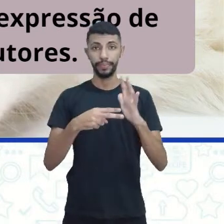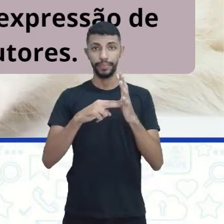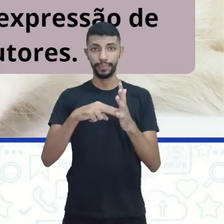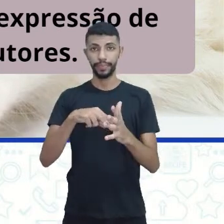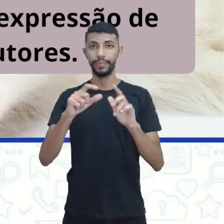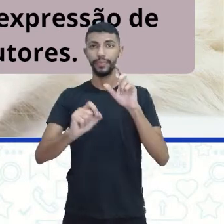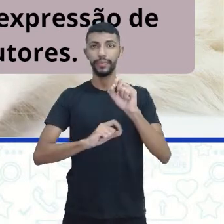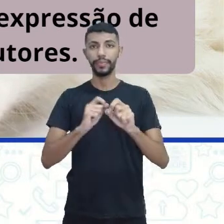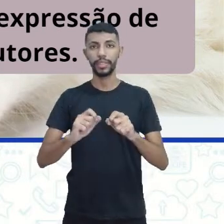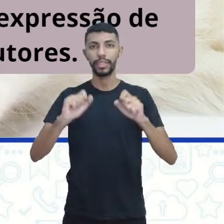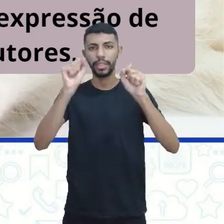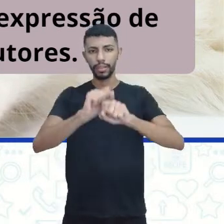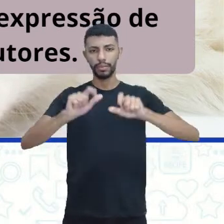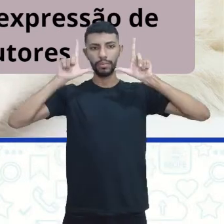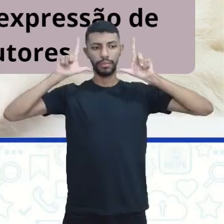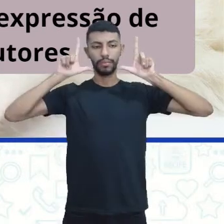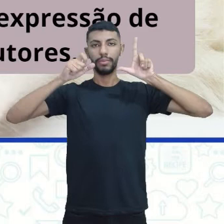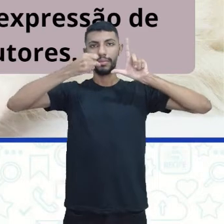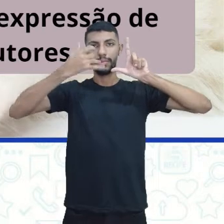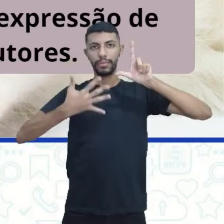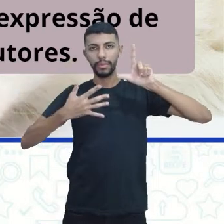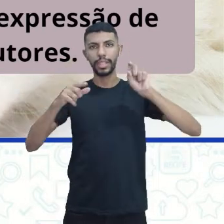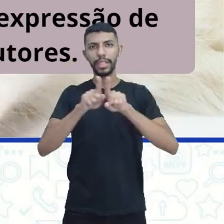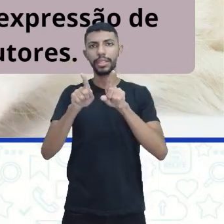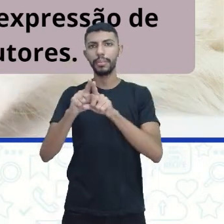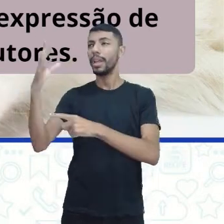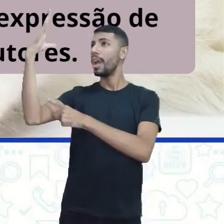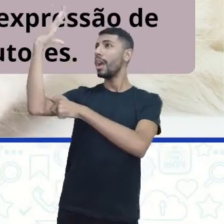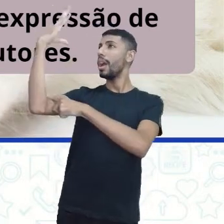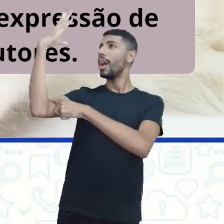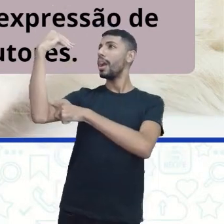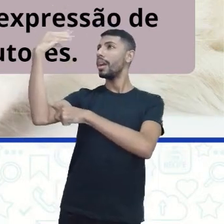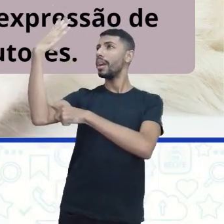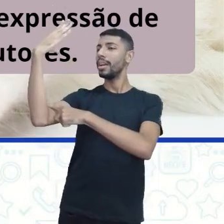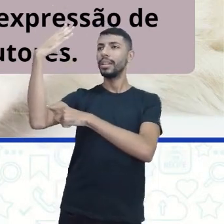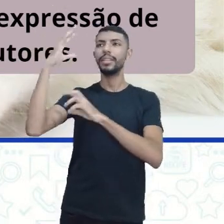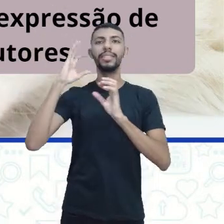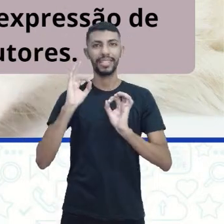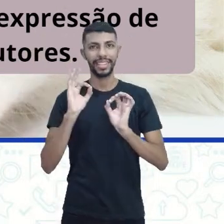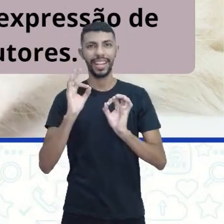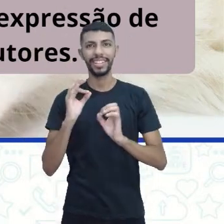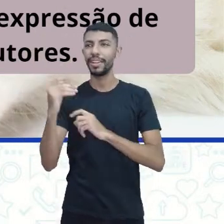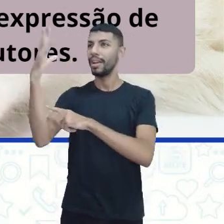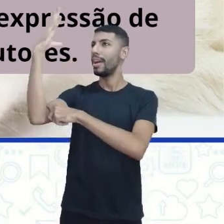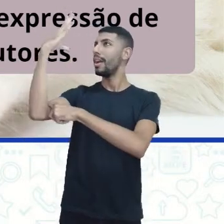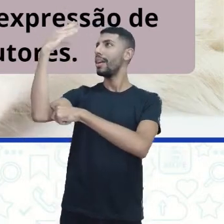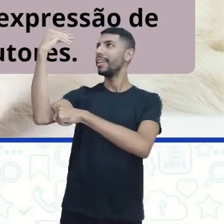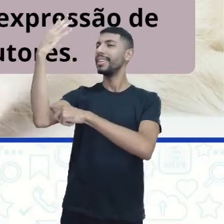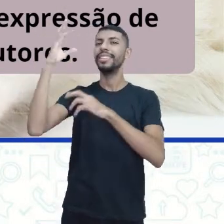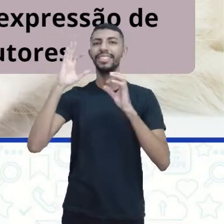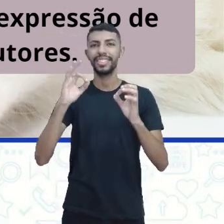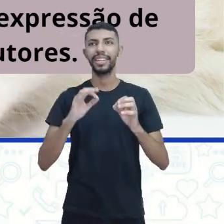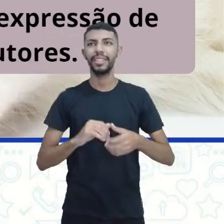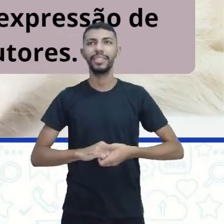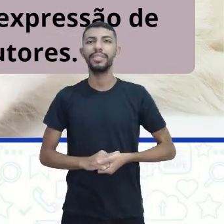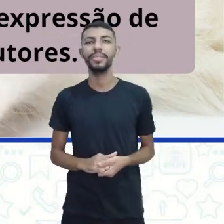tanto o autorretrato quanto a selfie, que é esse movimento, né, de tirar foto de si,